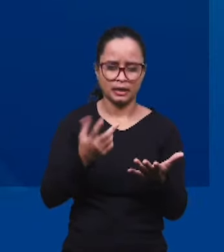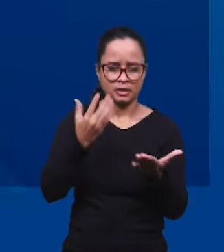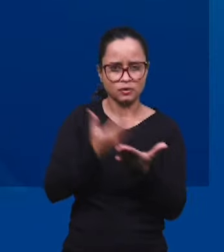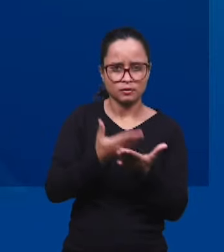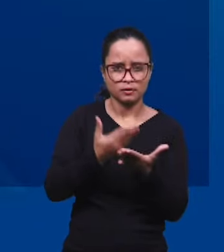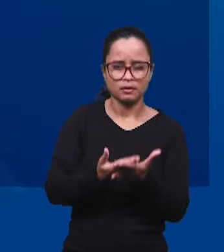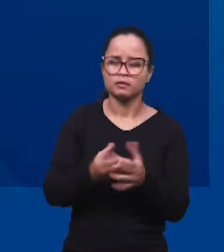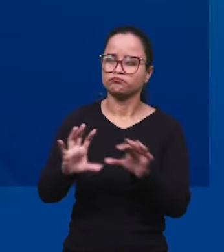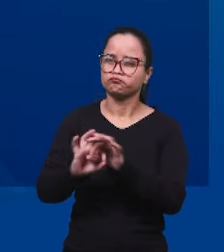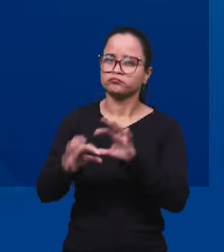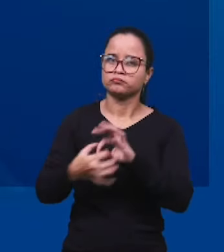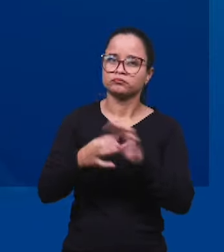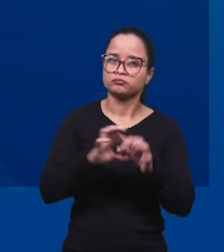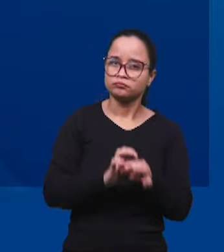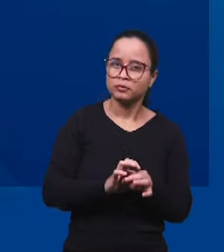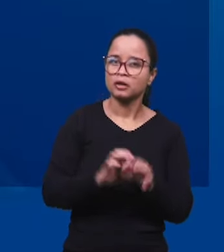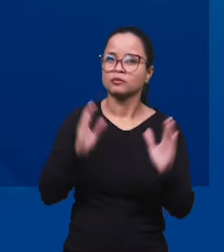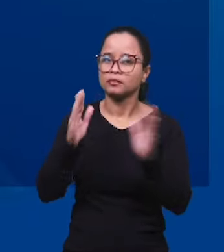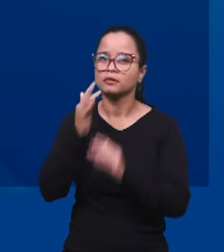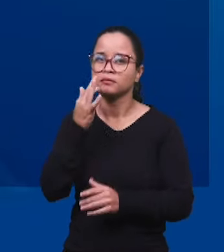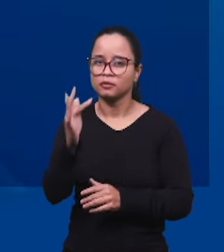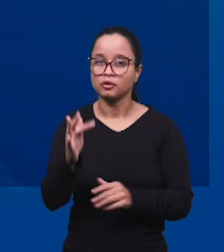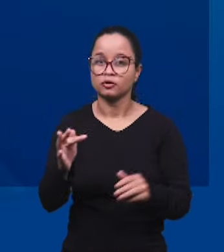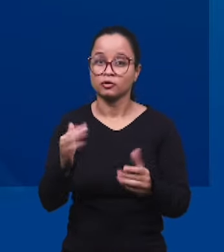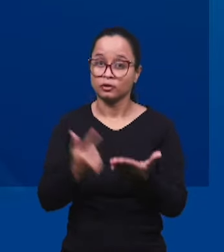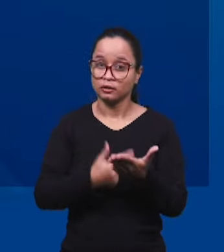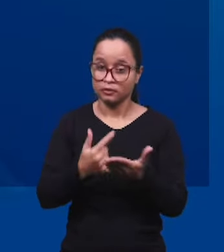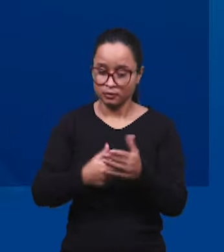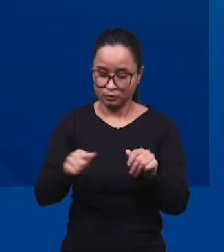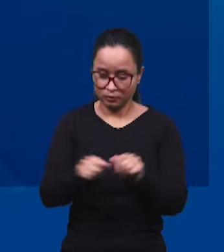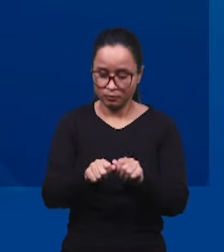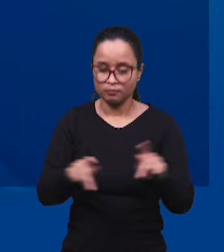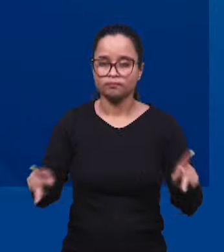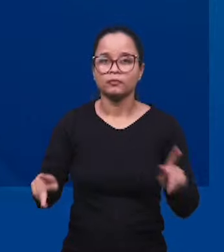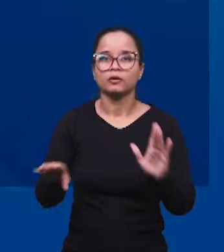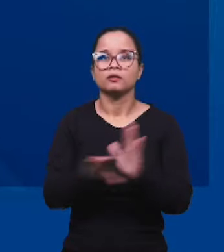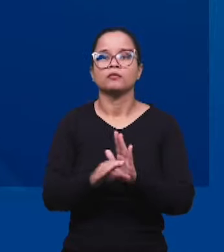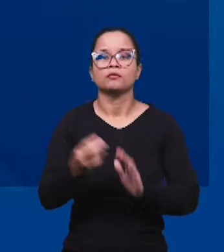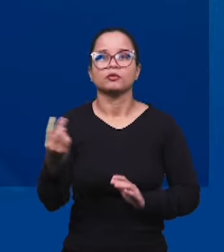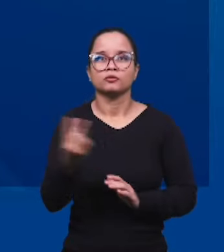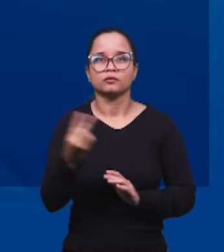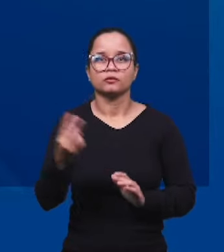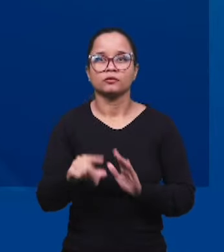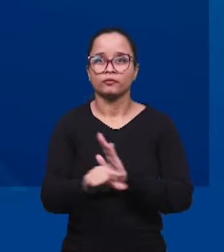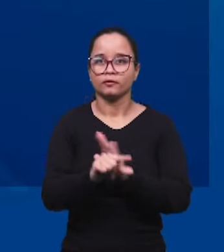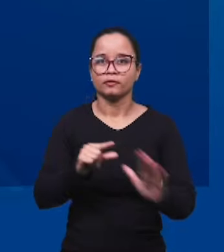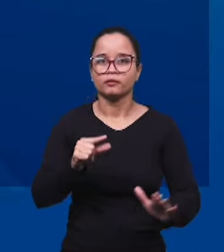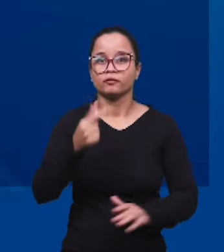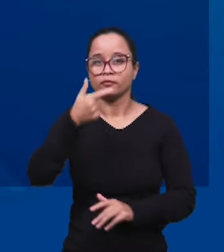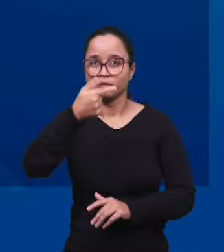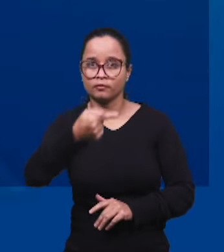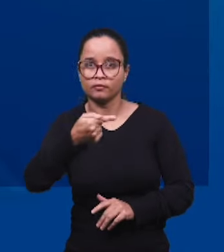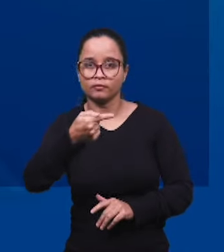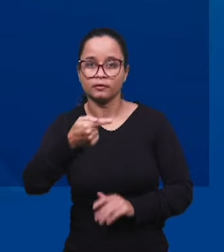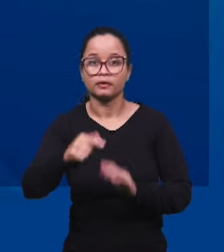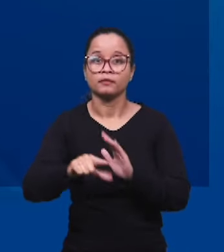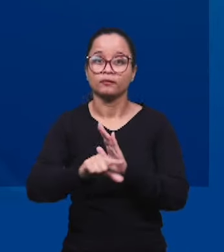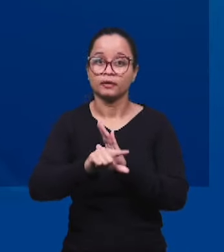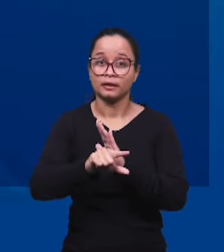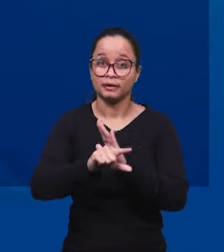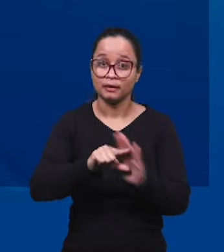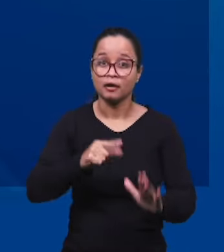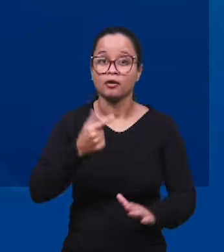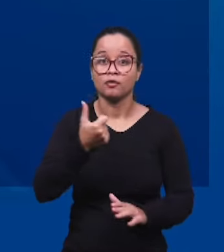tempo do breve, através do livro de Apocalipse, no capítulo 22, versículos 7, 12